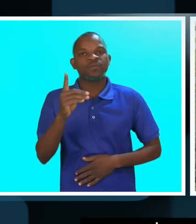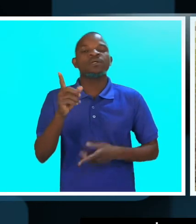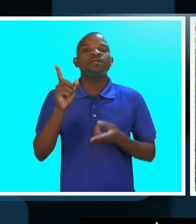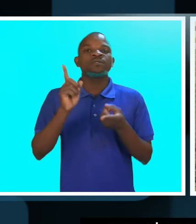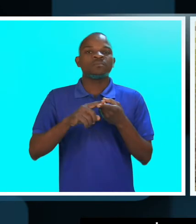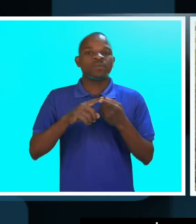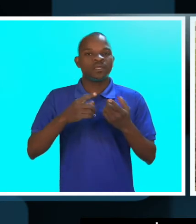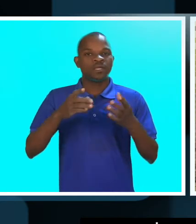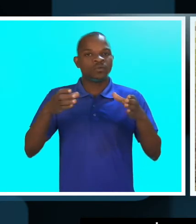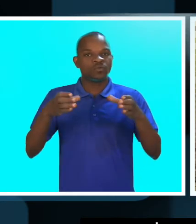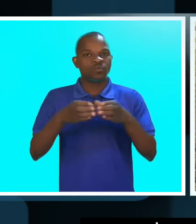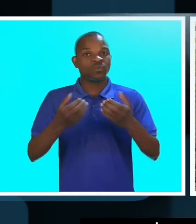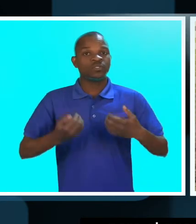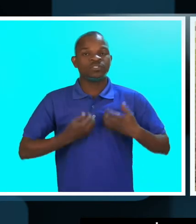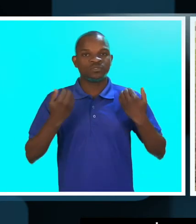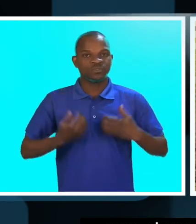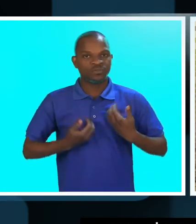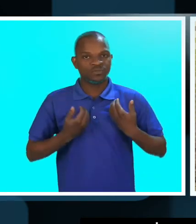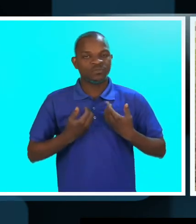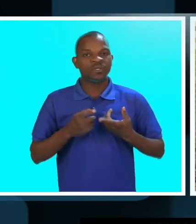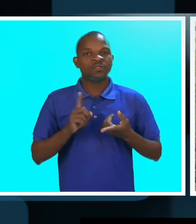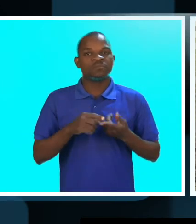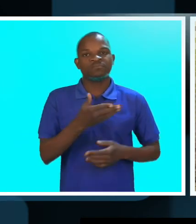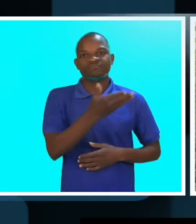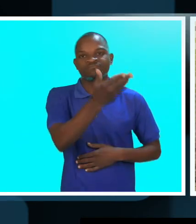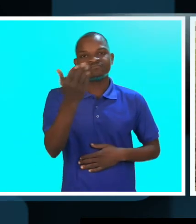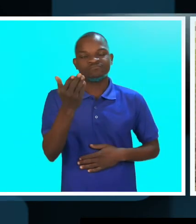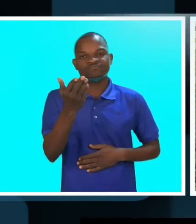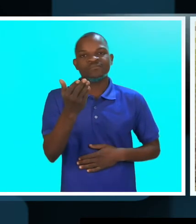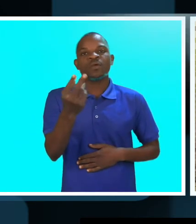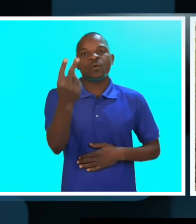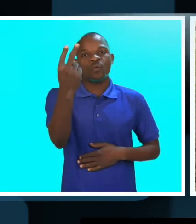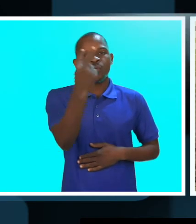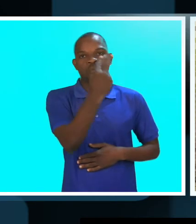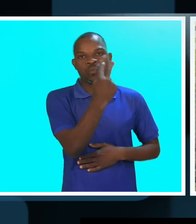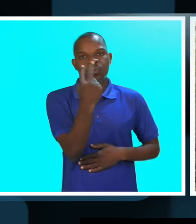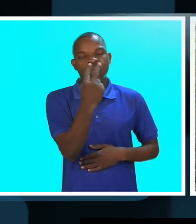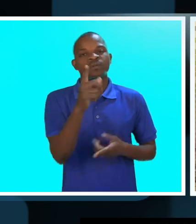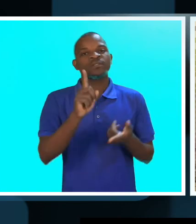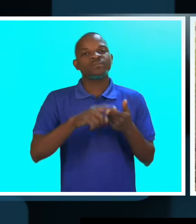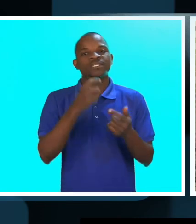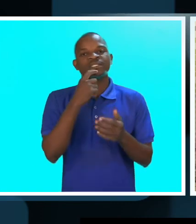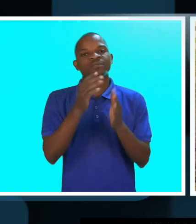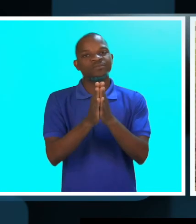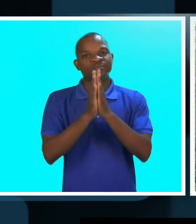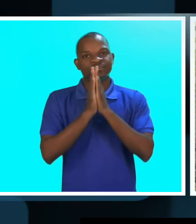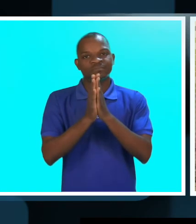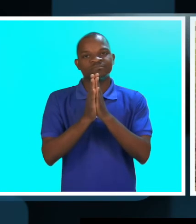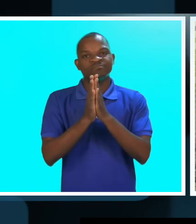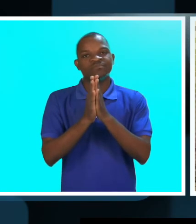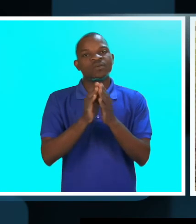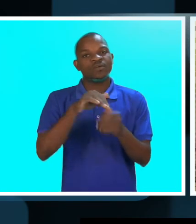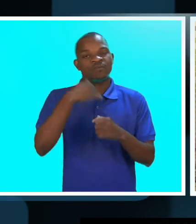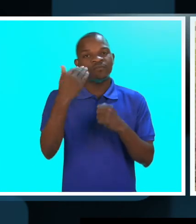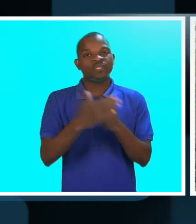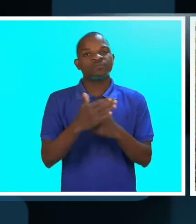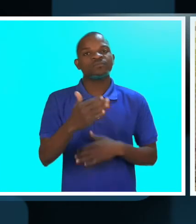E para você que esteve na nossa companhia, o nosso muito obrigado. Nós voltamos daqui a sete dias.